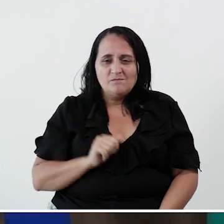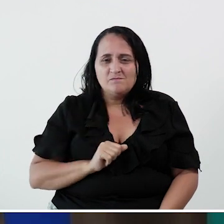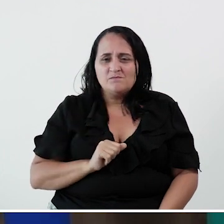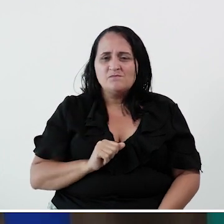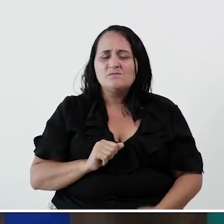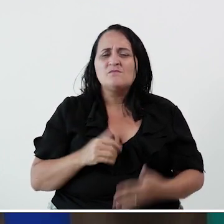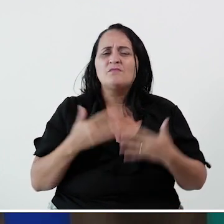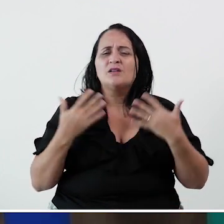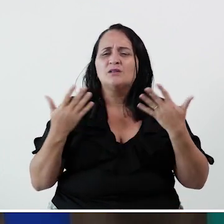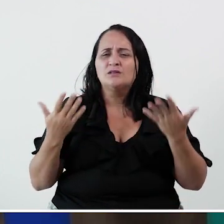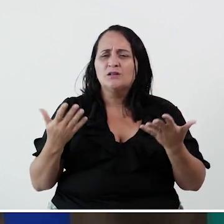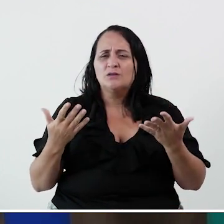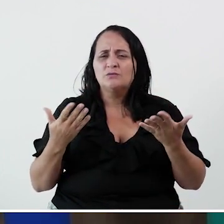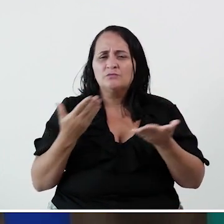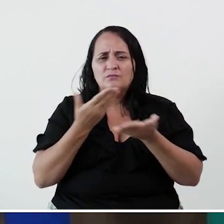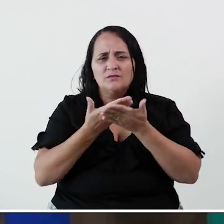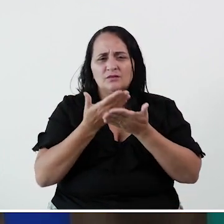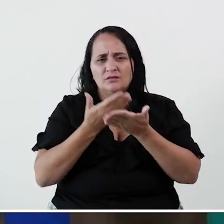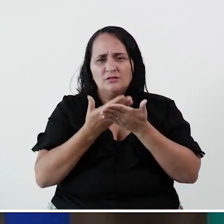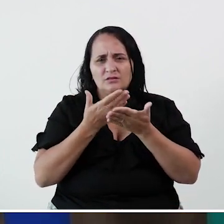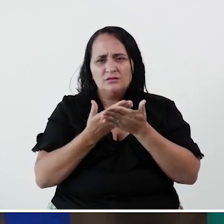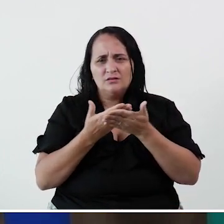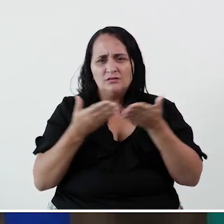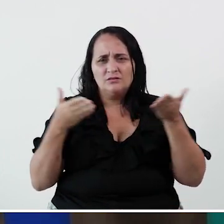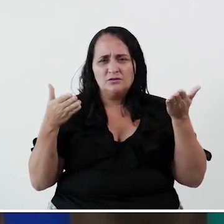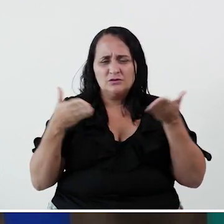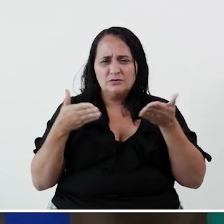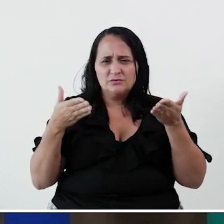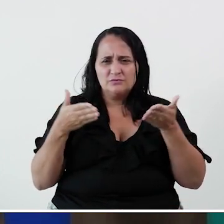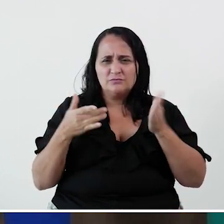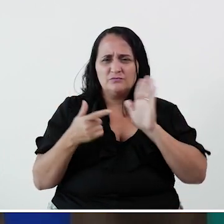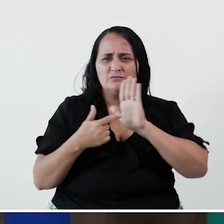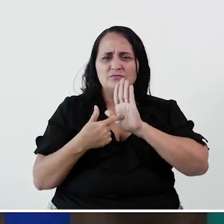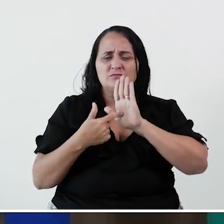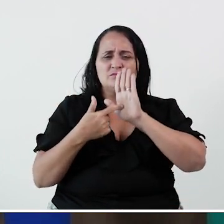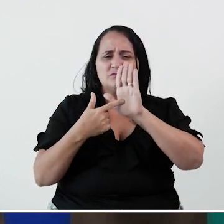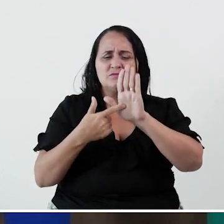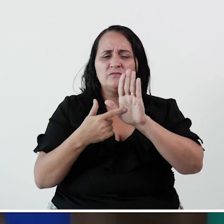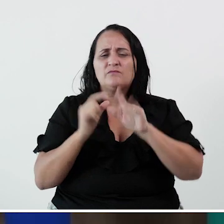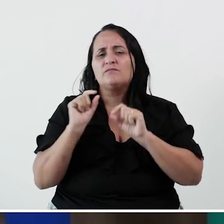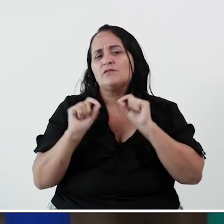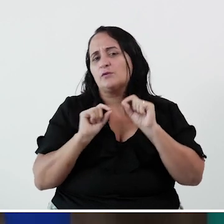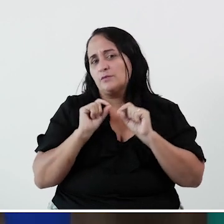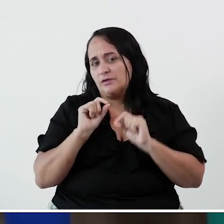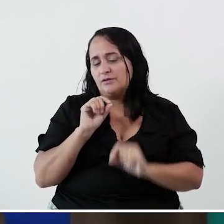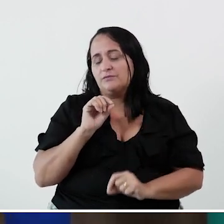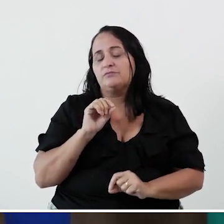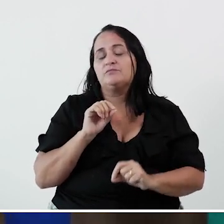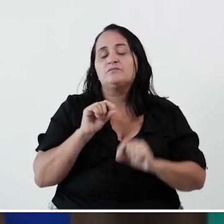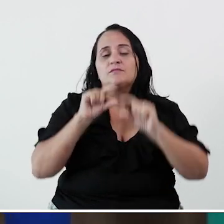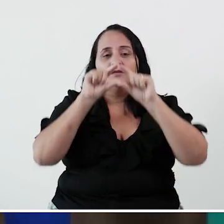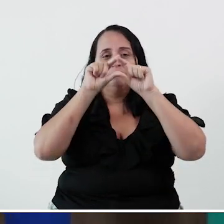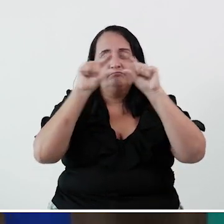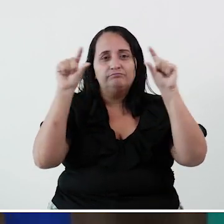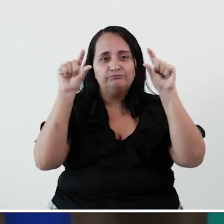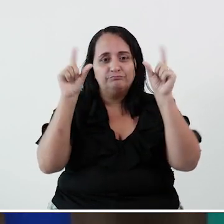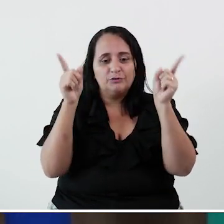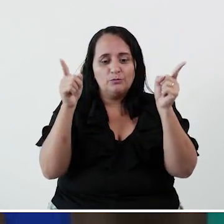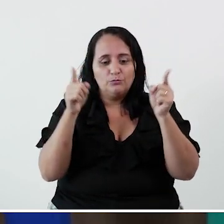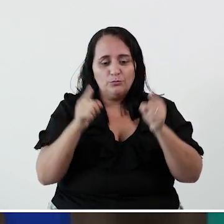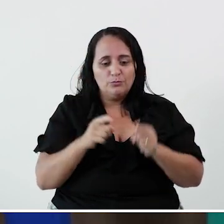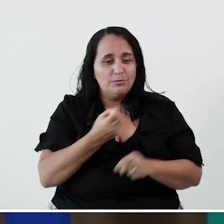aula de hoje, nós combinamos que nós veríamos as expressões numéricas, definindo o que é